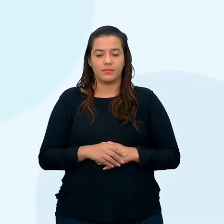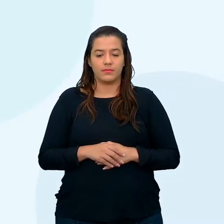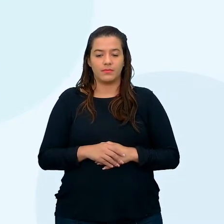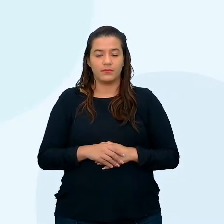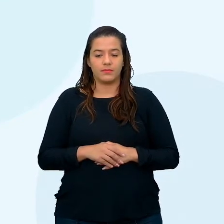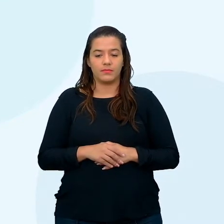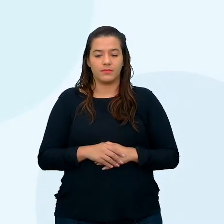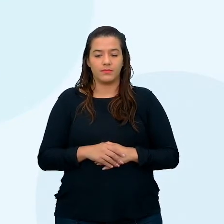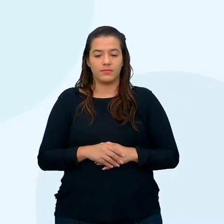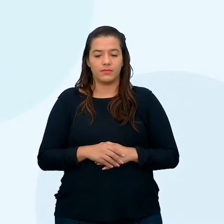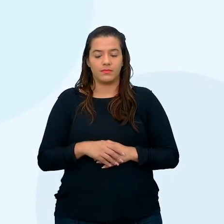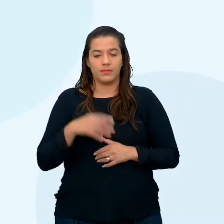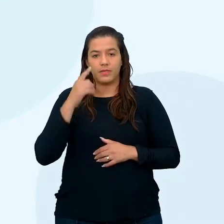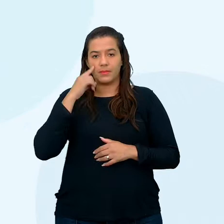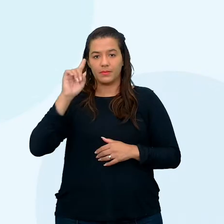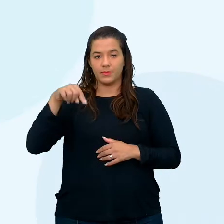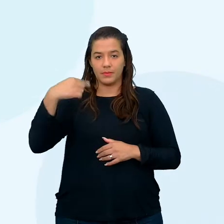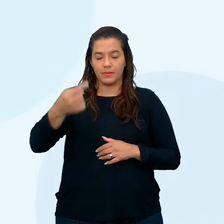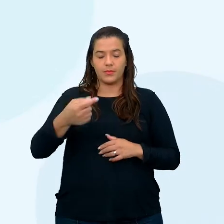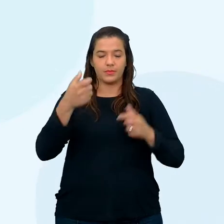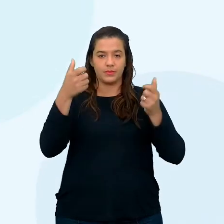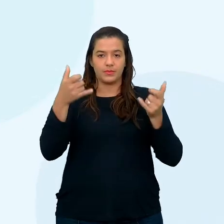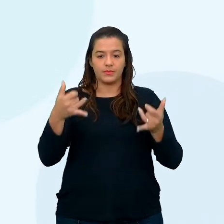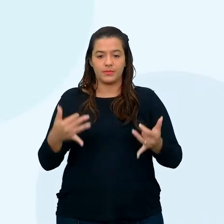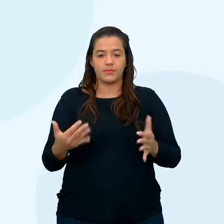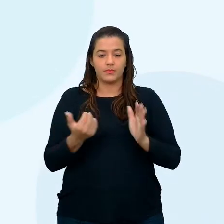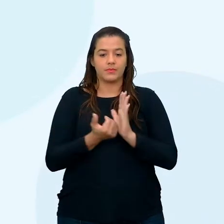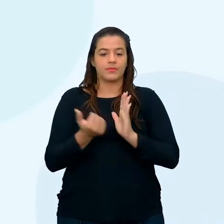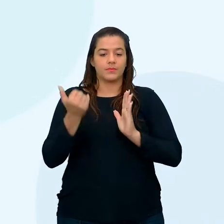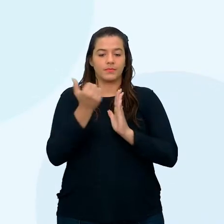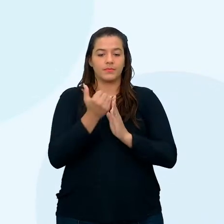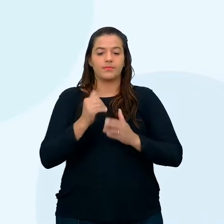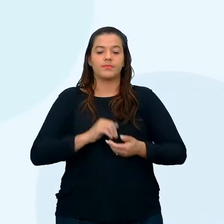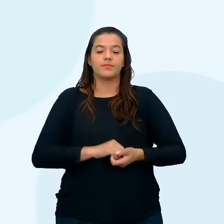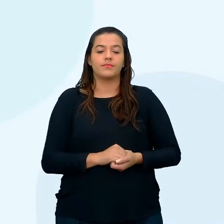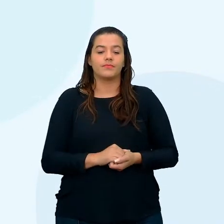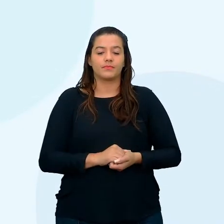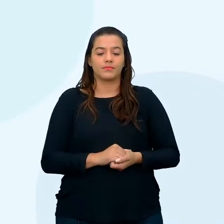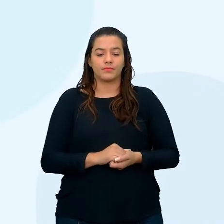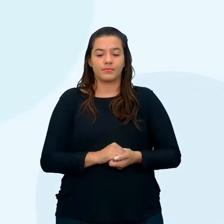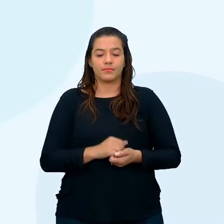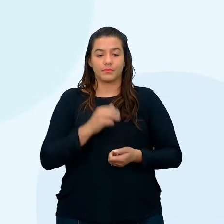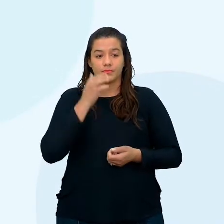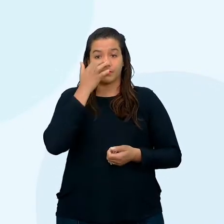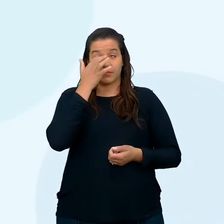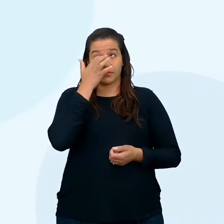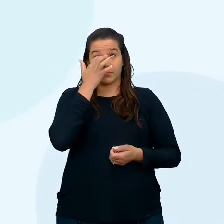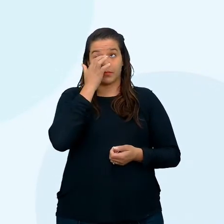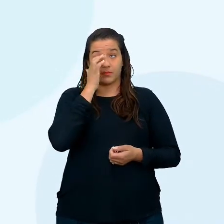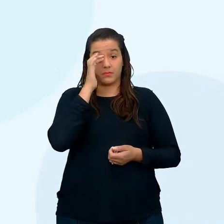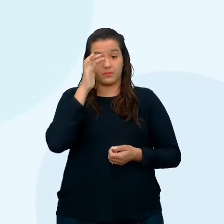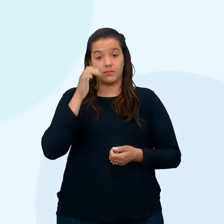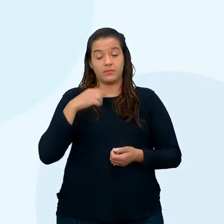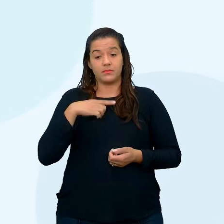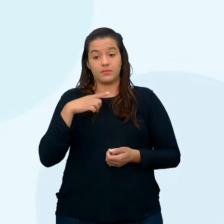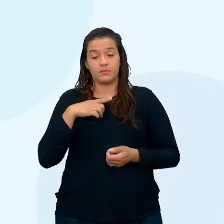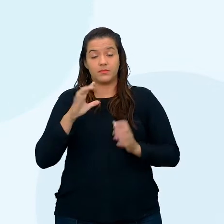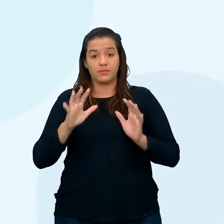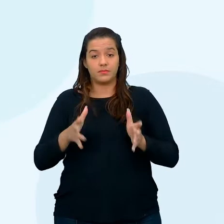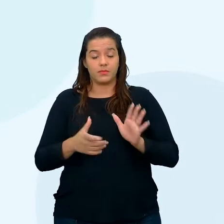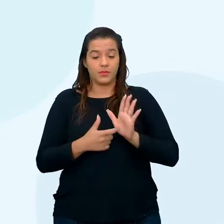falar mais da próxima parte. Então, continuando, a gente já viu que nós